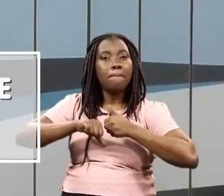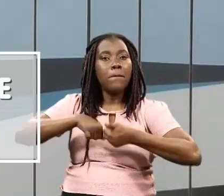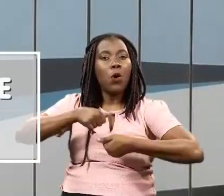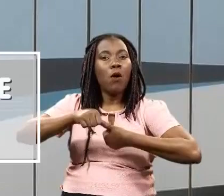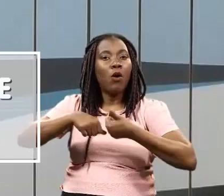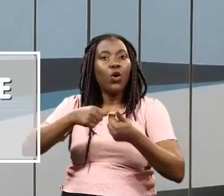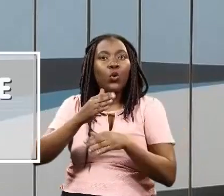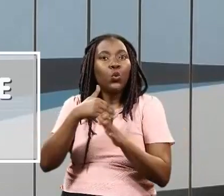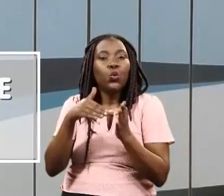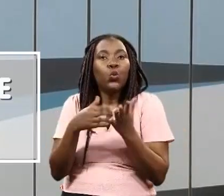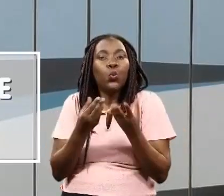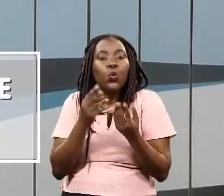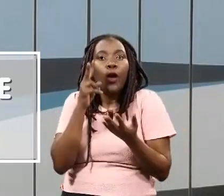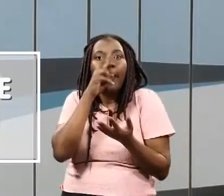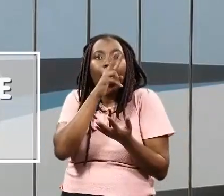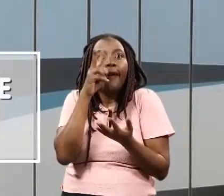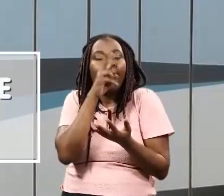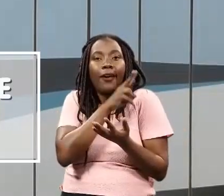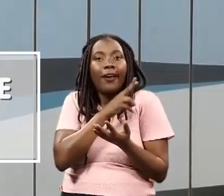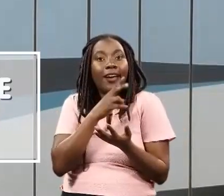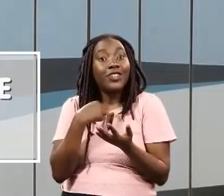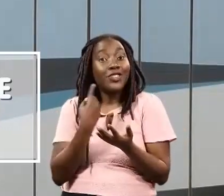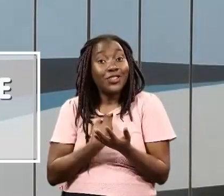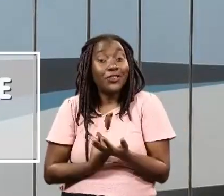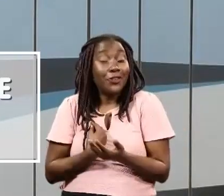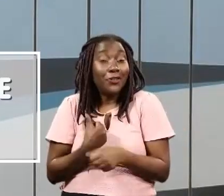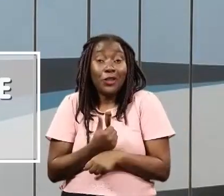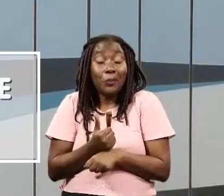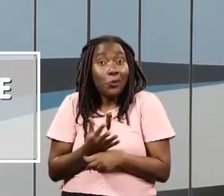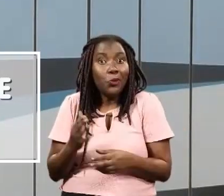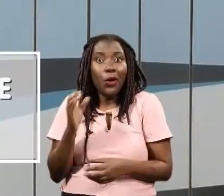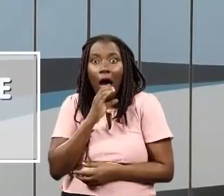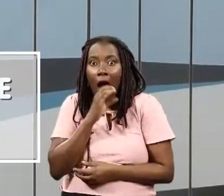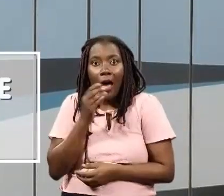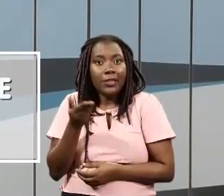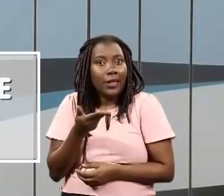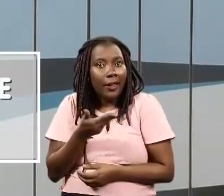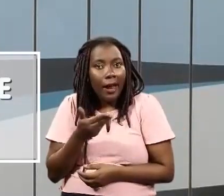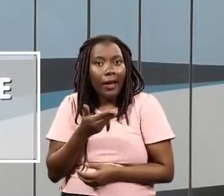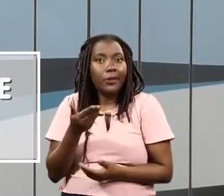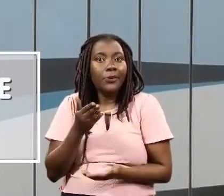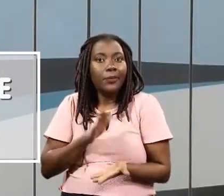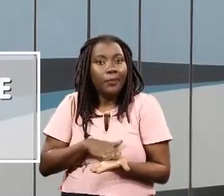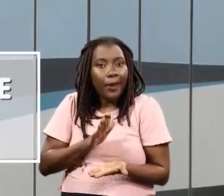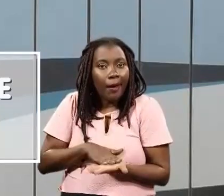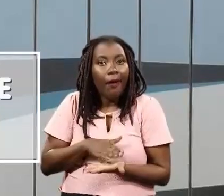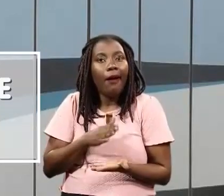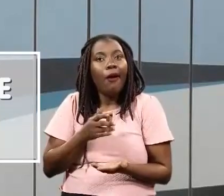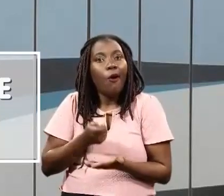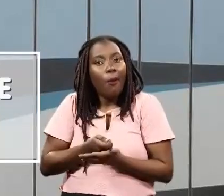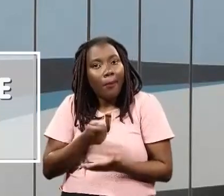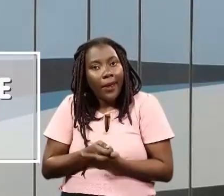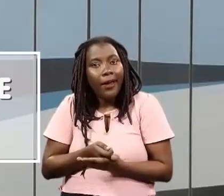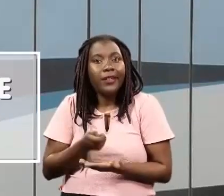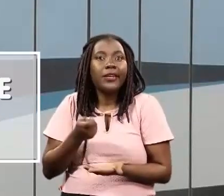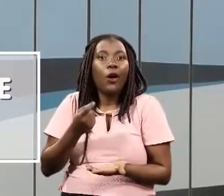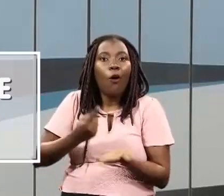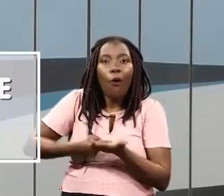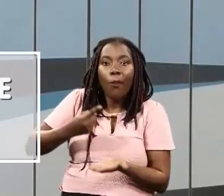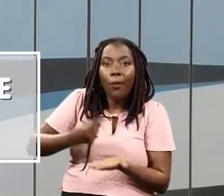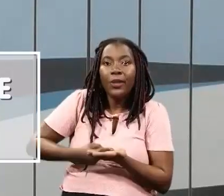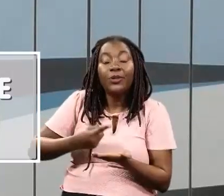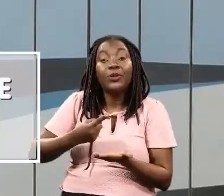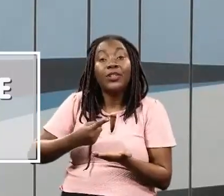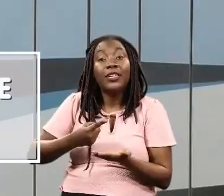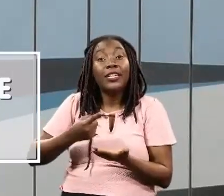tudo muito intenso, né? Então, a gente vive o tempo todo muito acelerado pelas nossas demandas, as nossas obrigações, os nossos compromissos.